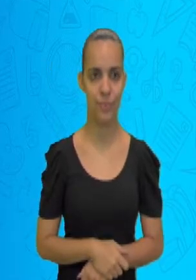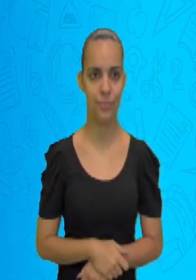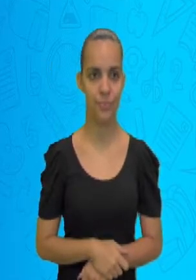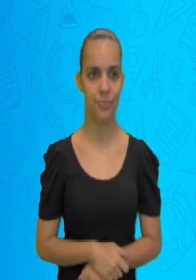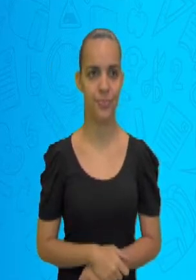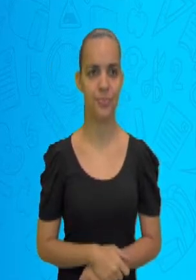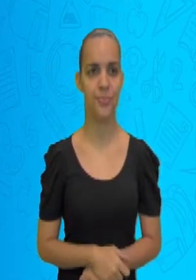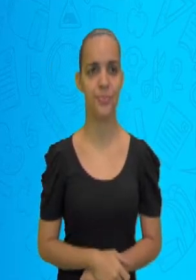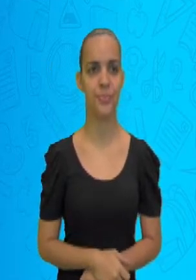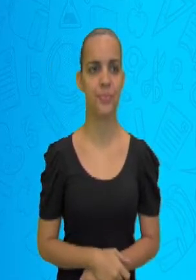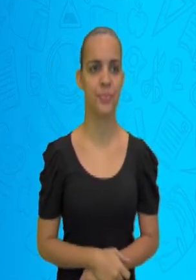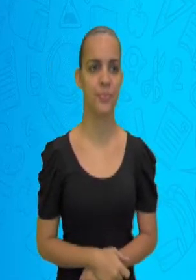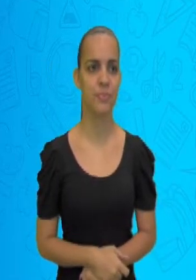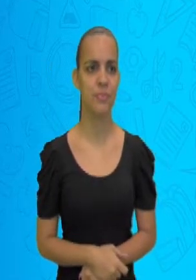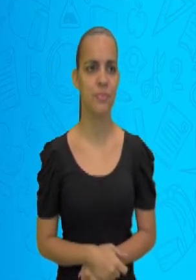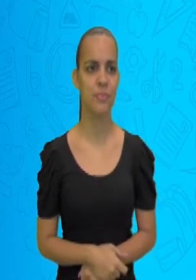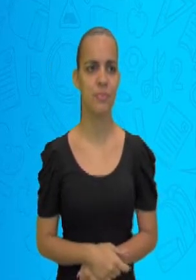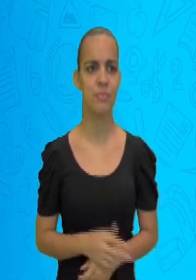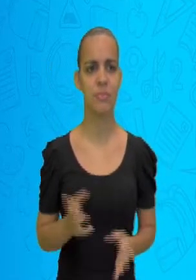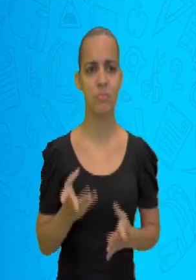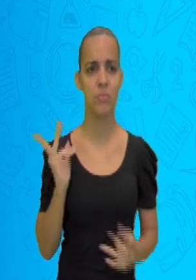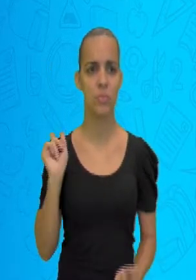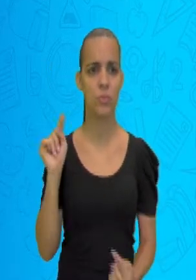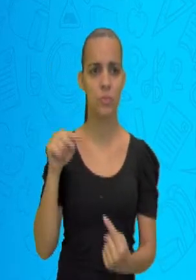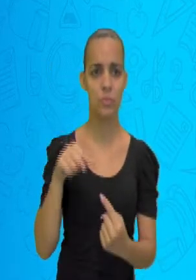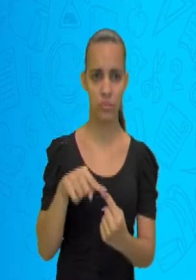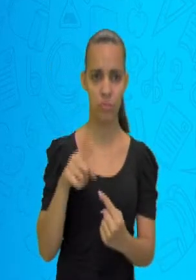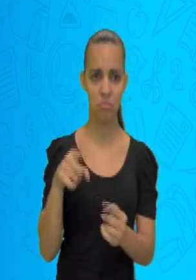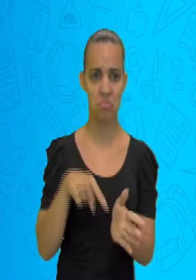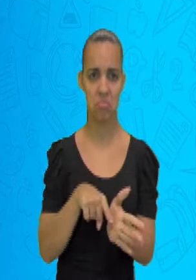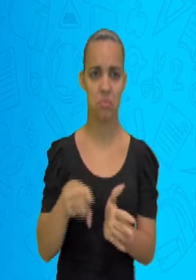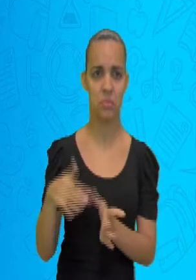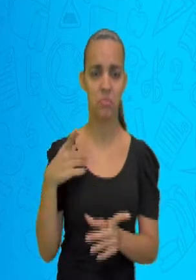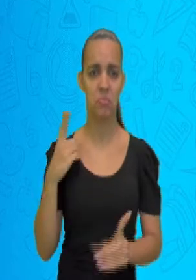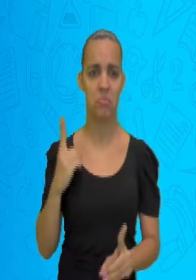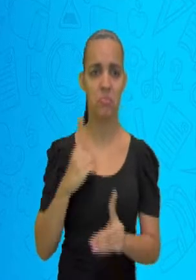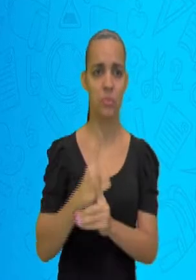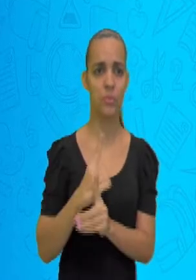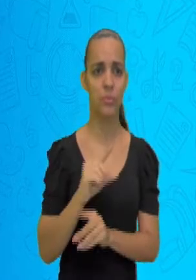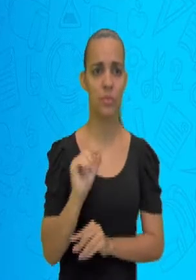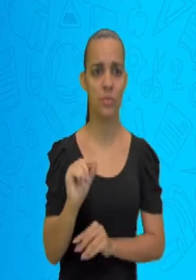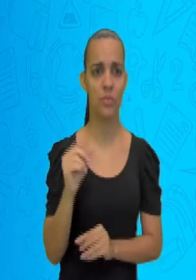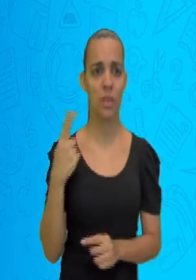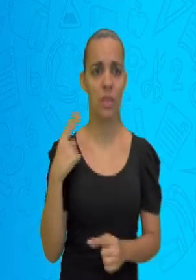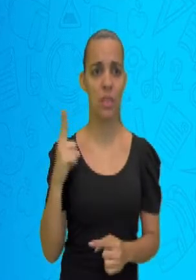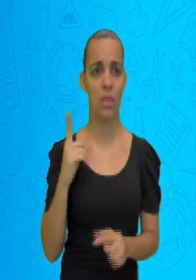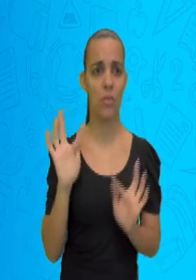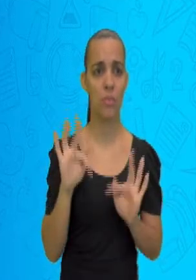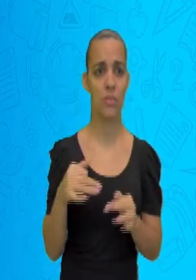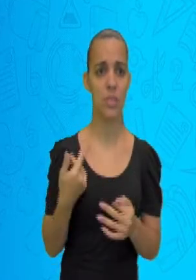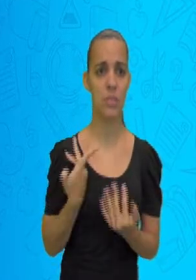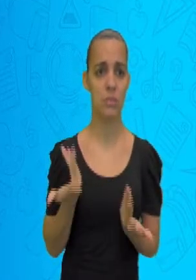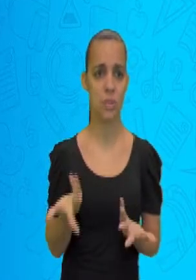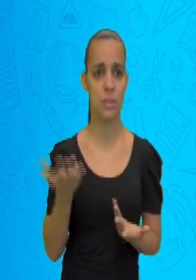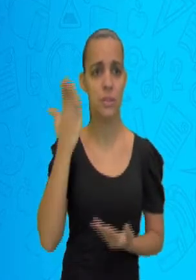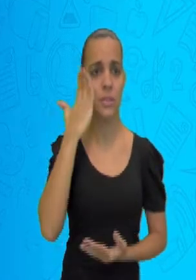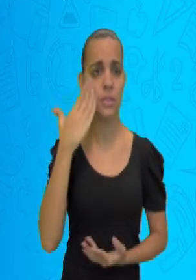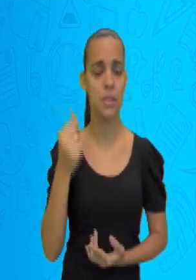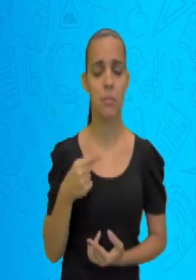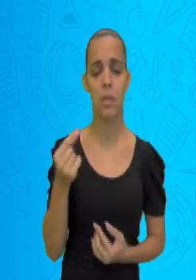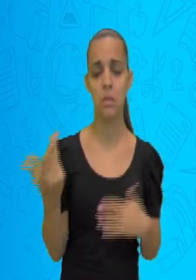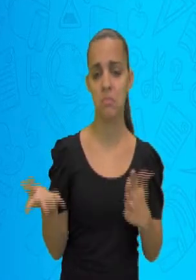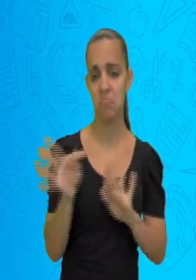foto. Então, o objetivo dessa questão é identificar a finalidade, ou seja, saber para